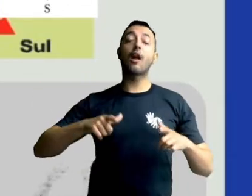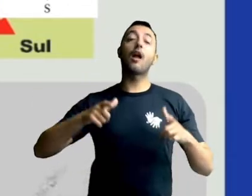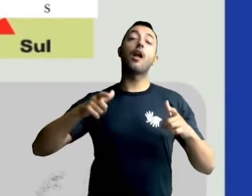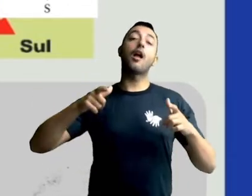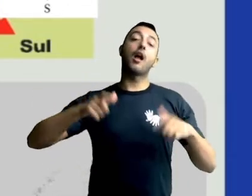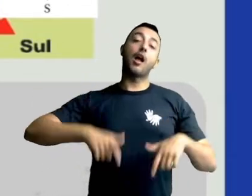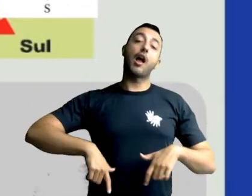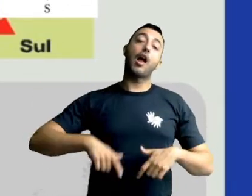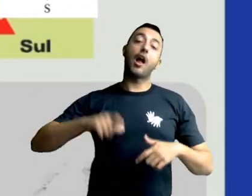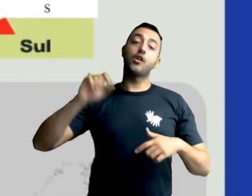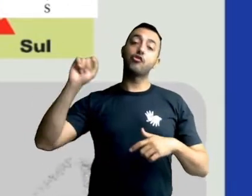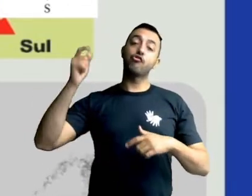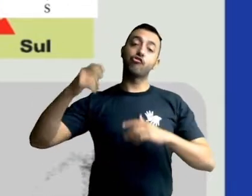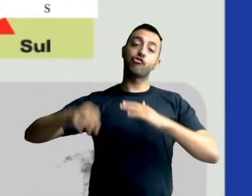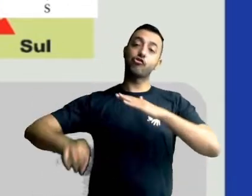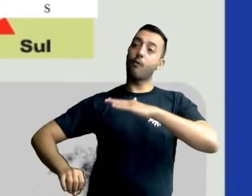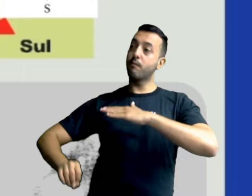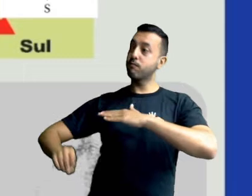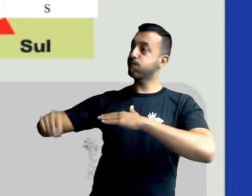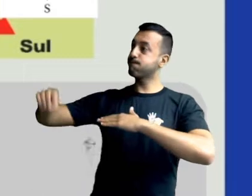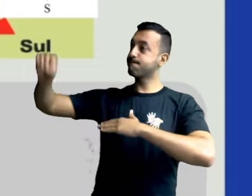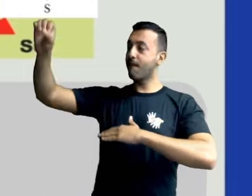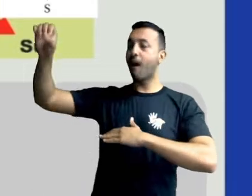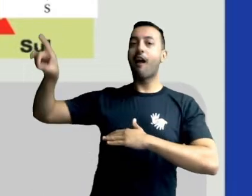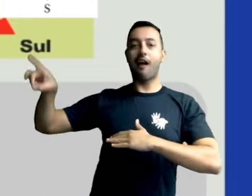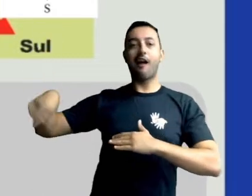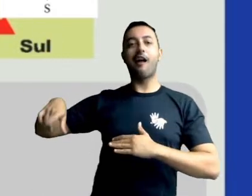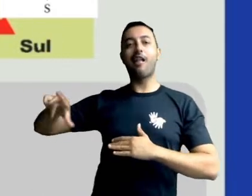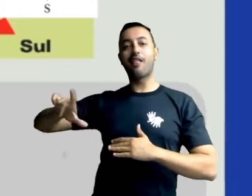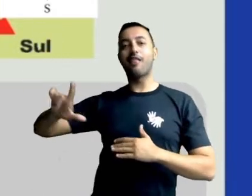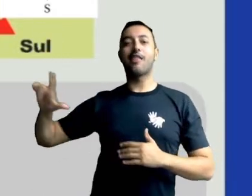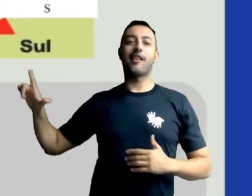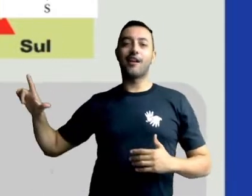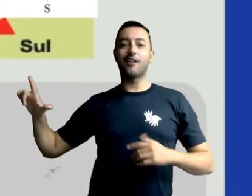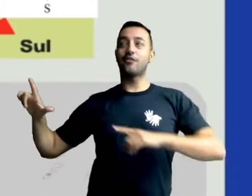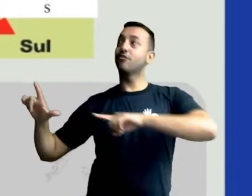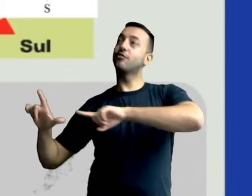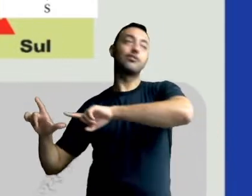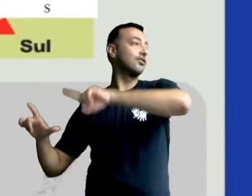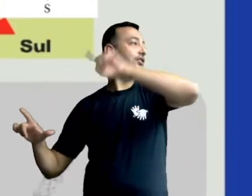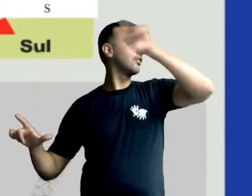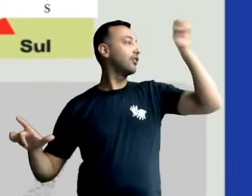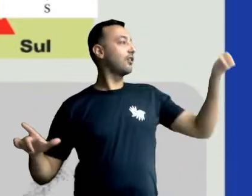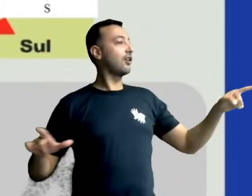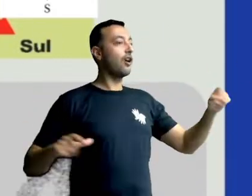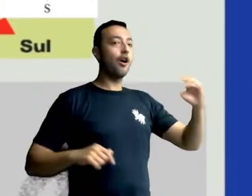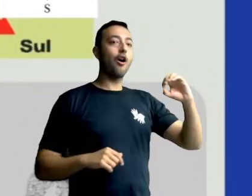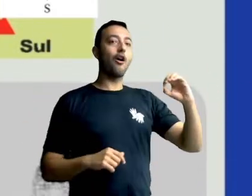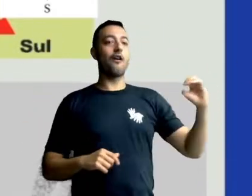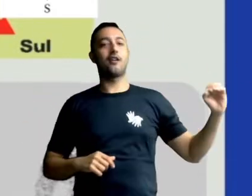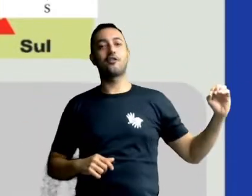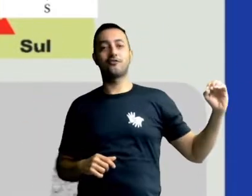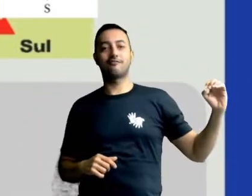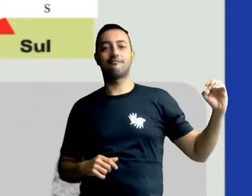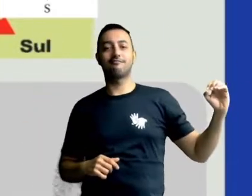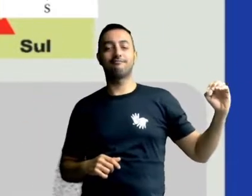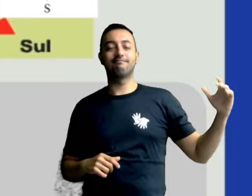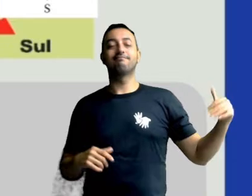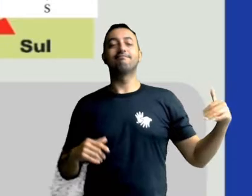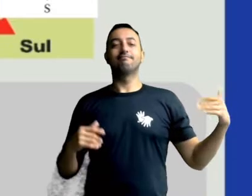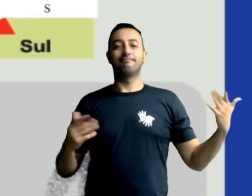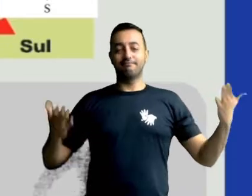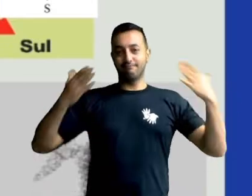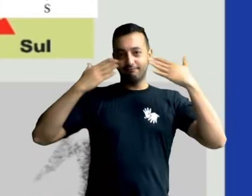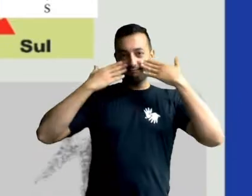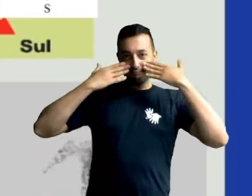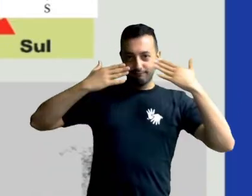sol nasce, a gente tem o leste. Do lado oposto, temos o oeste. À